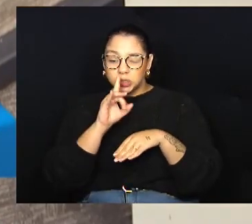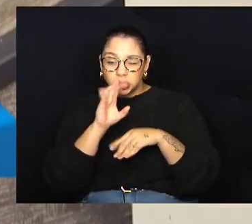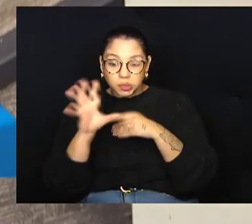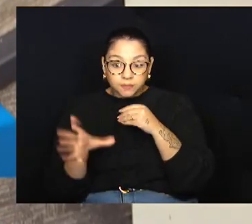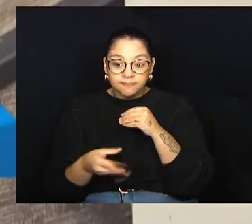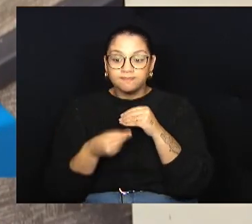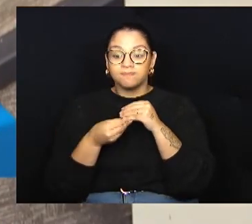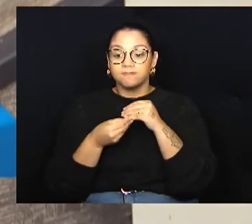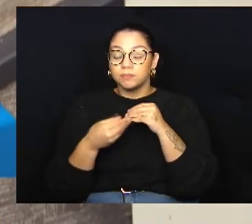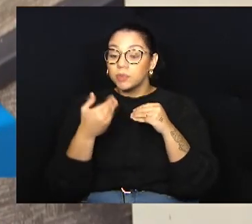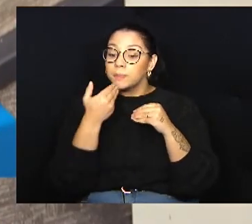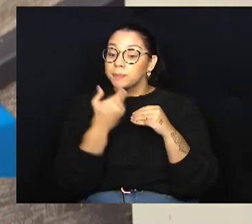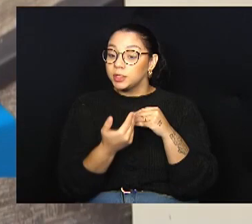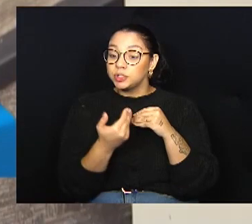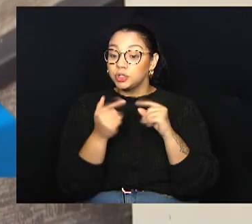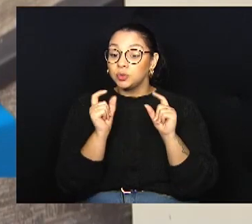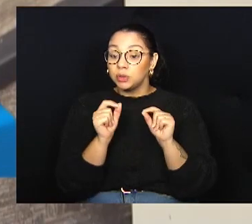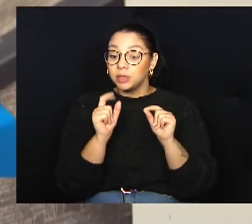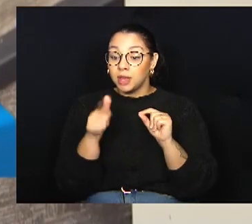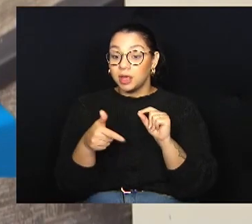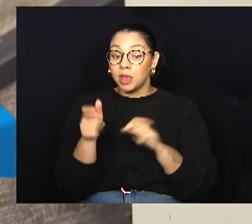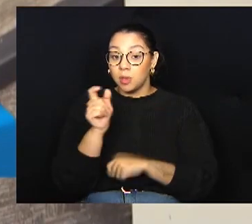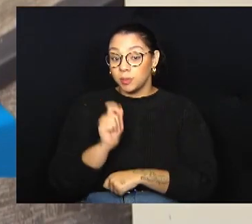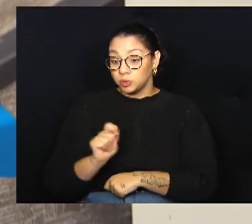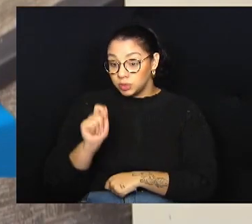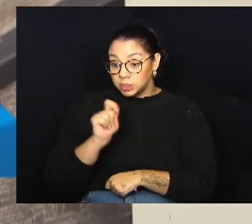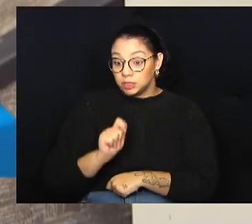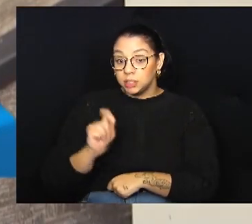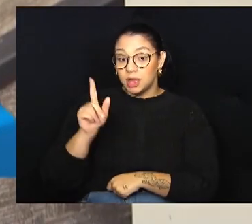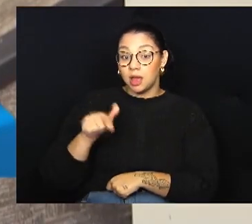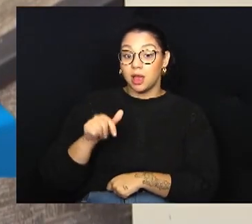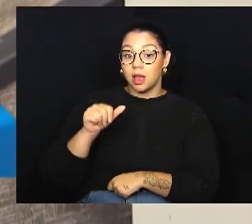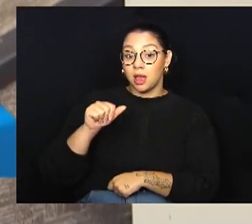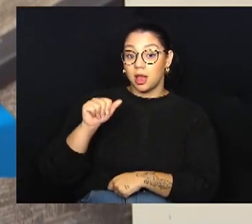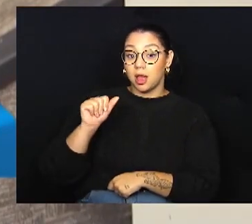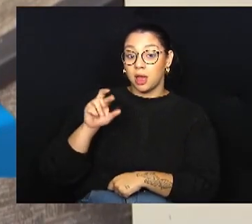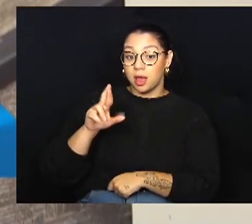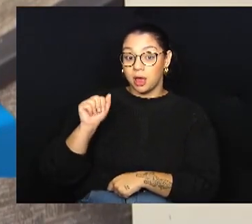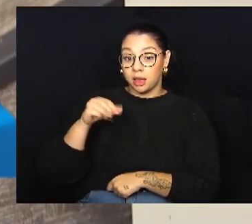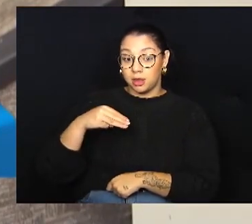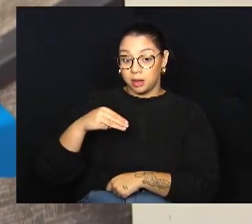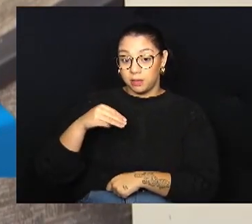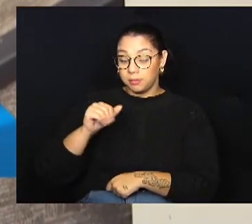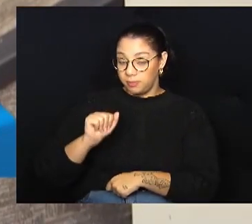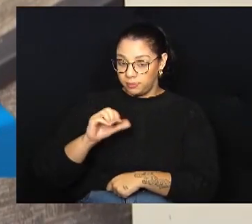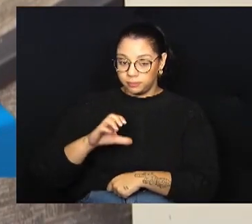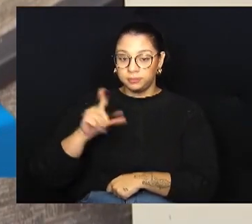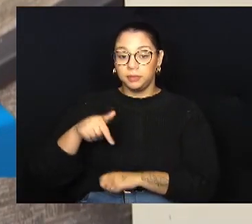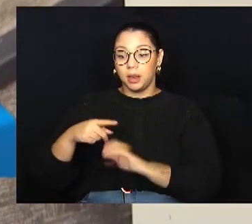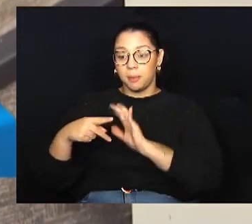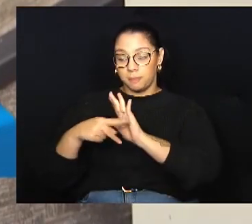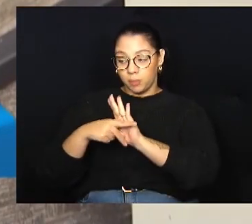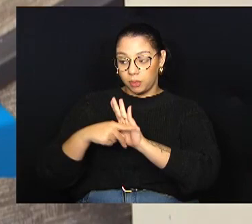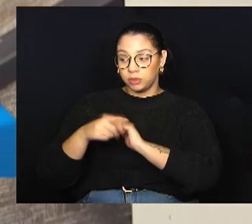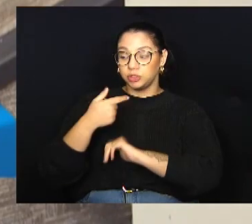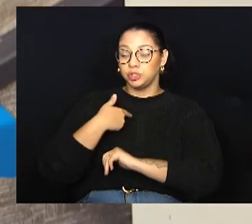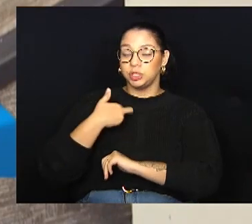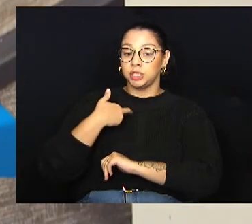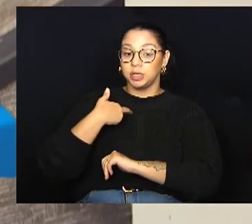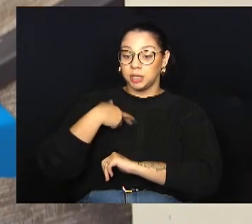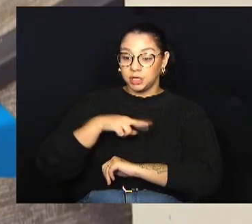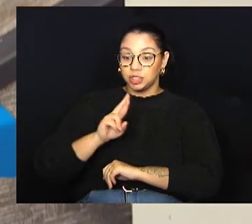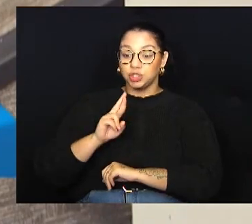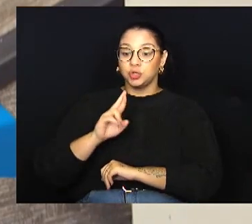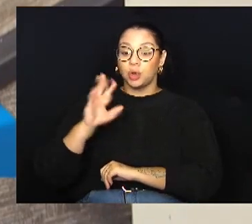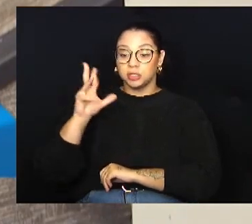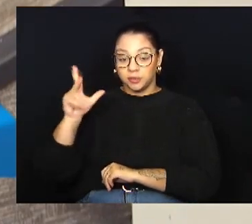a pedido de uma associação, que é a ARMAC, que discute as religiões de matriz africana aqui em Campinas, pedindo